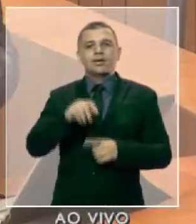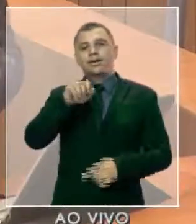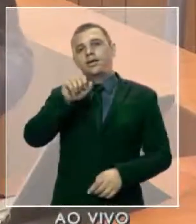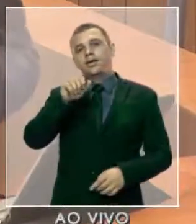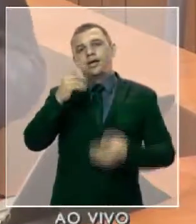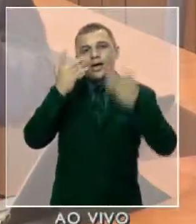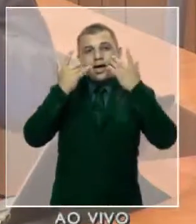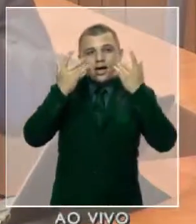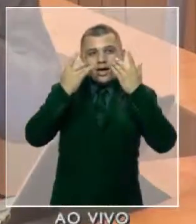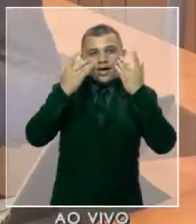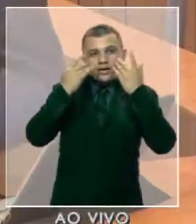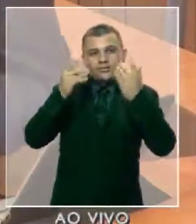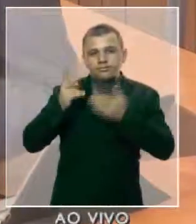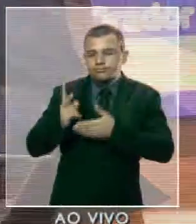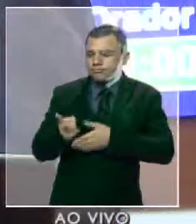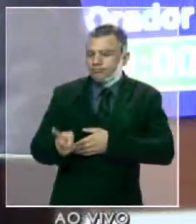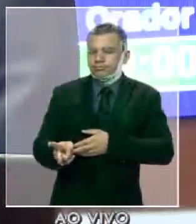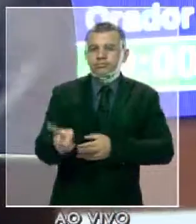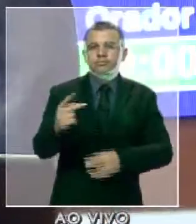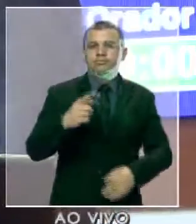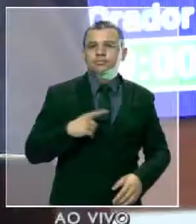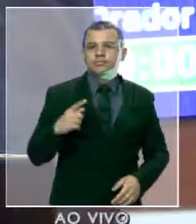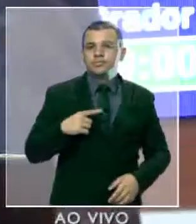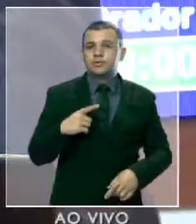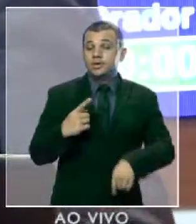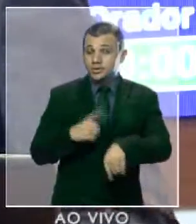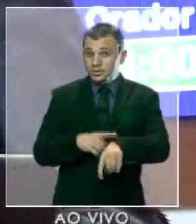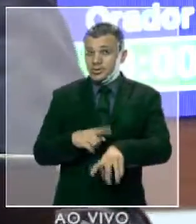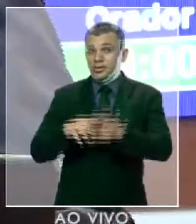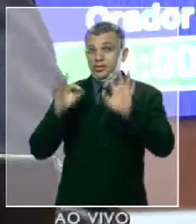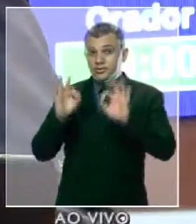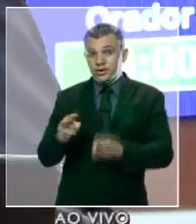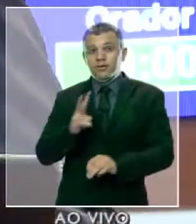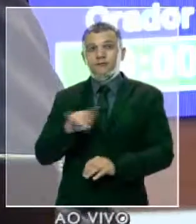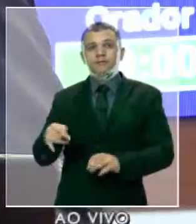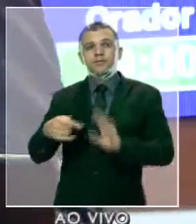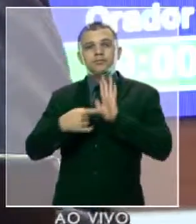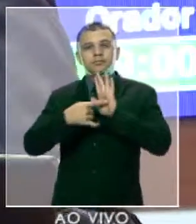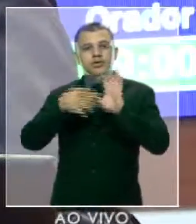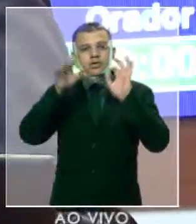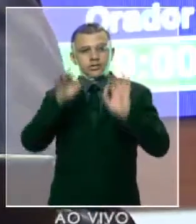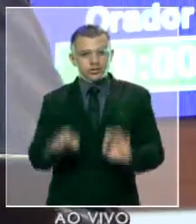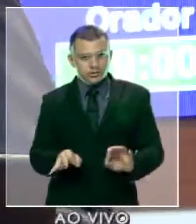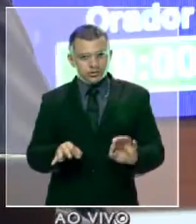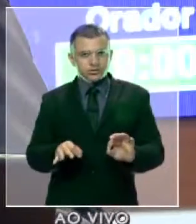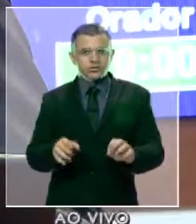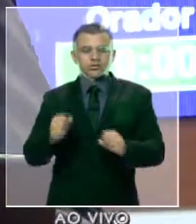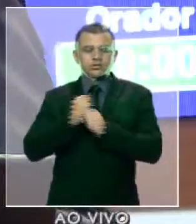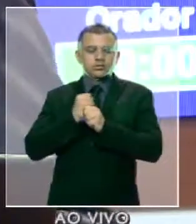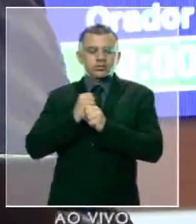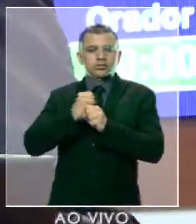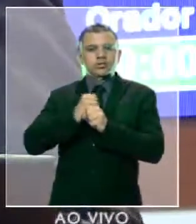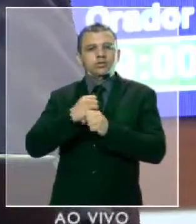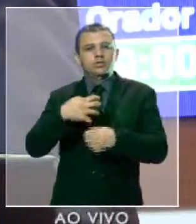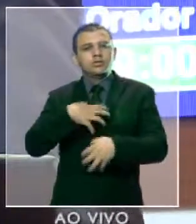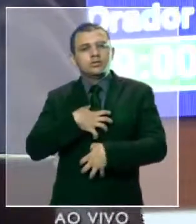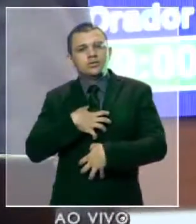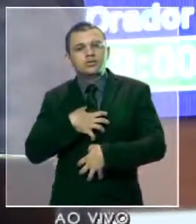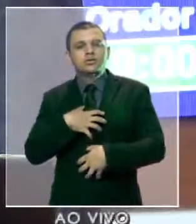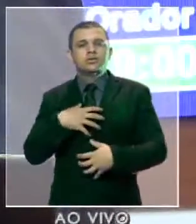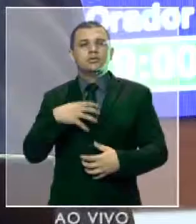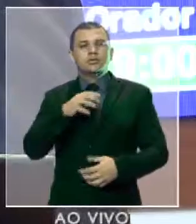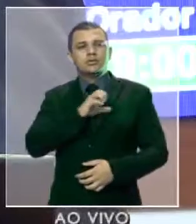tempo. E o tempo vai certamente confirmar o legado de sensibilidade, de amor,